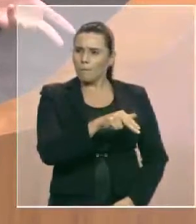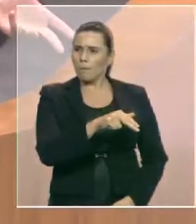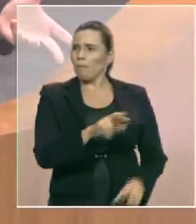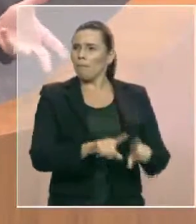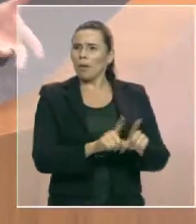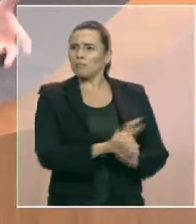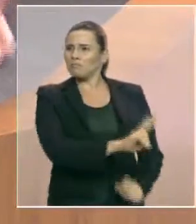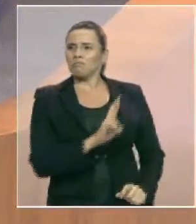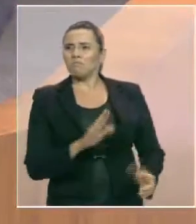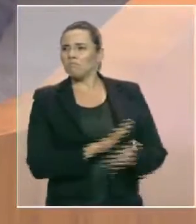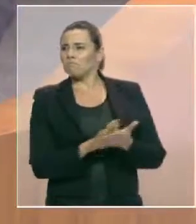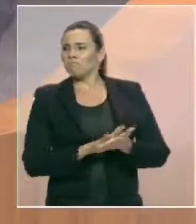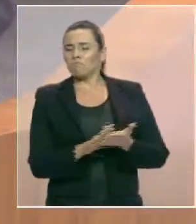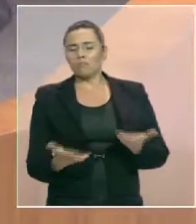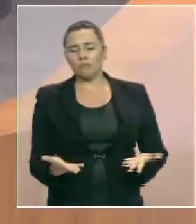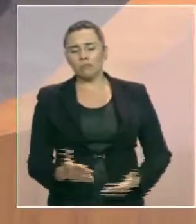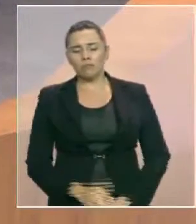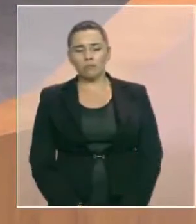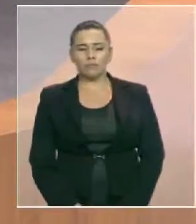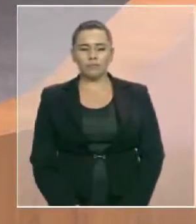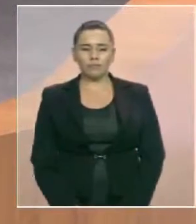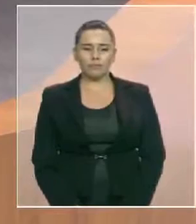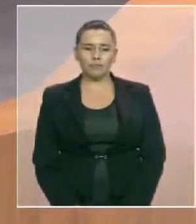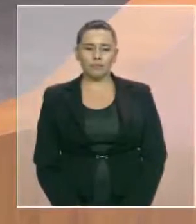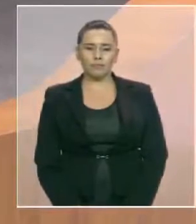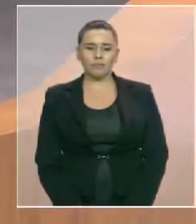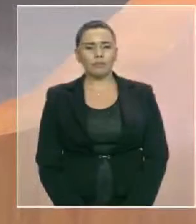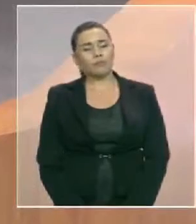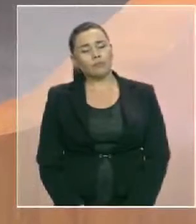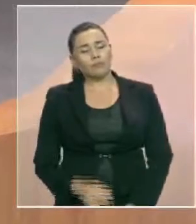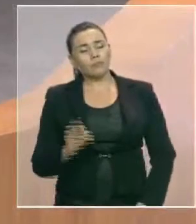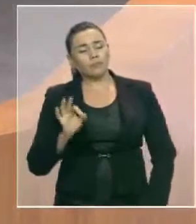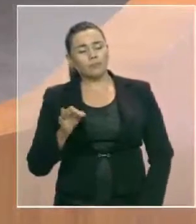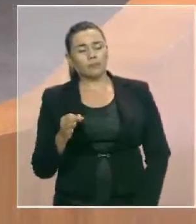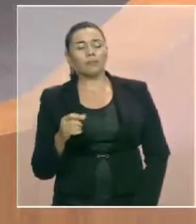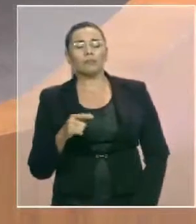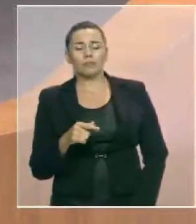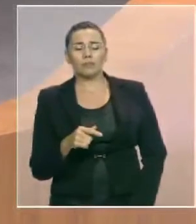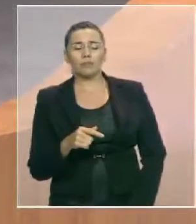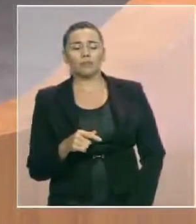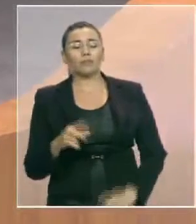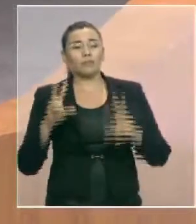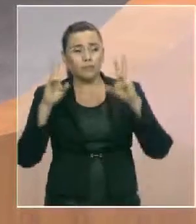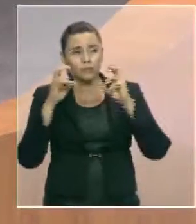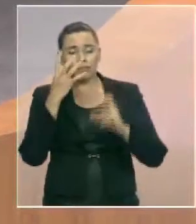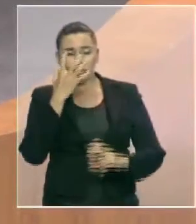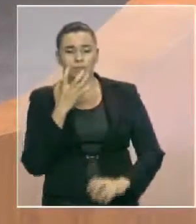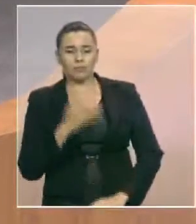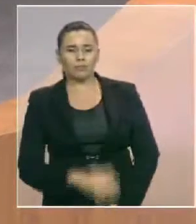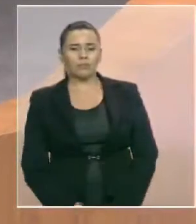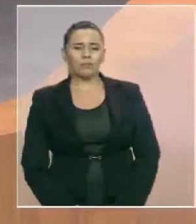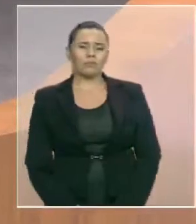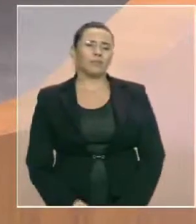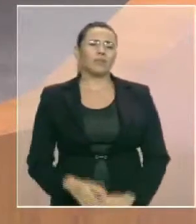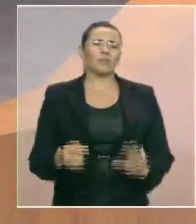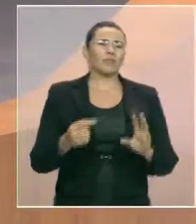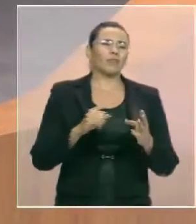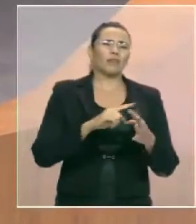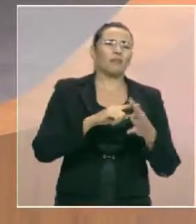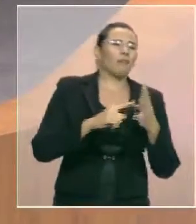Muito bem, então esse é o ponto mais crucial. E além de outras receitas, além de alienação de bens, nós